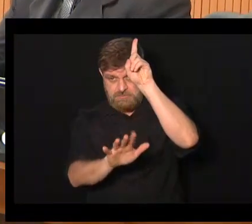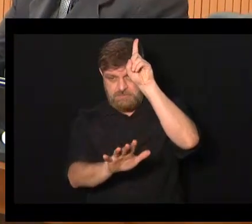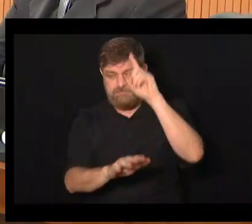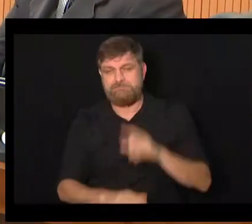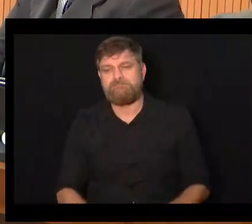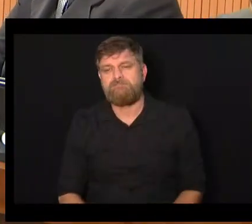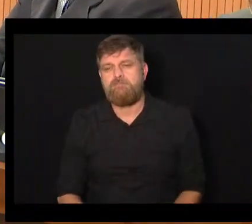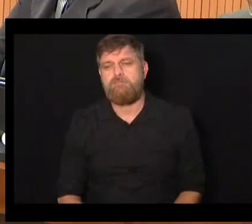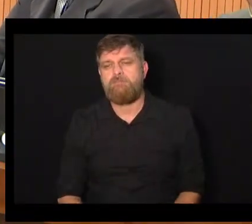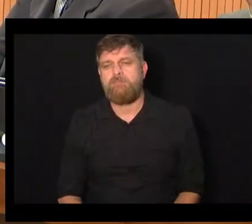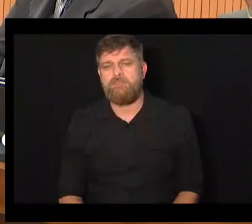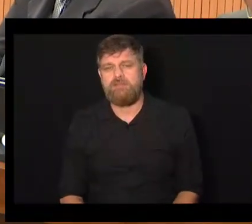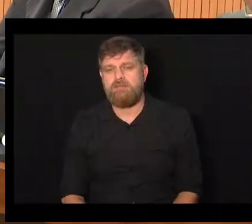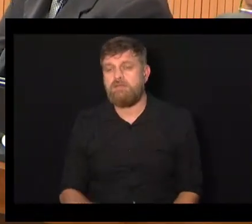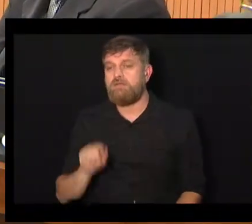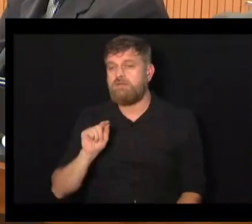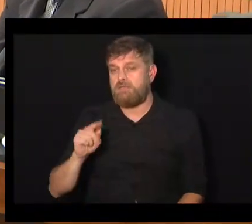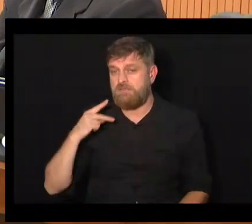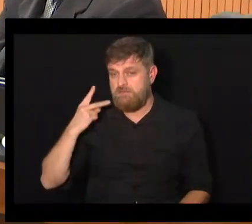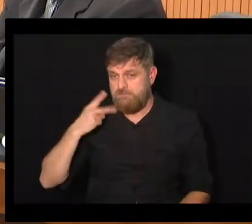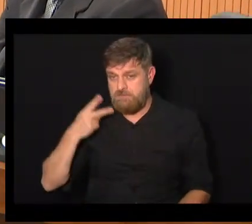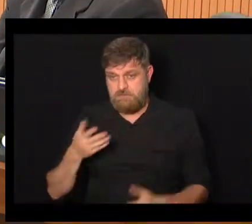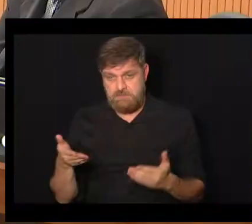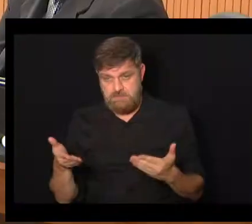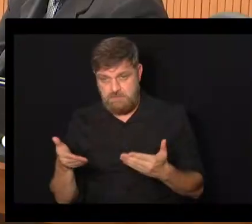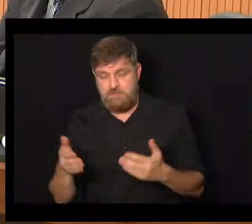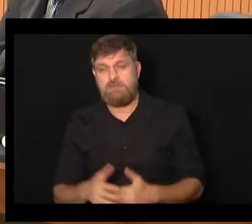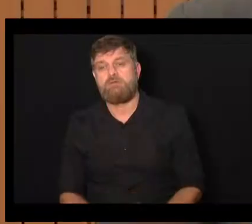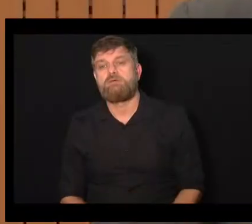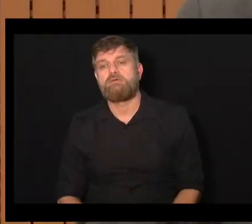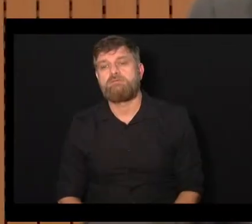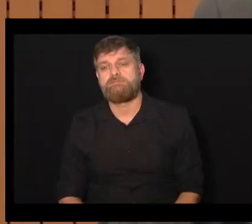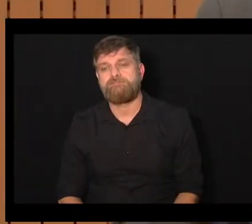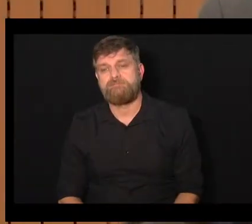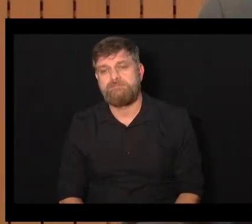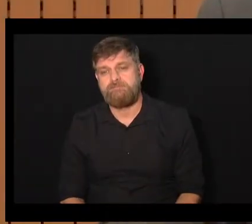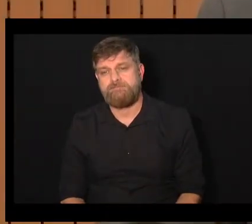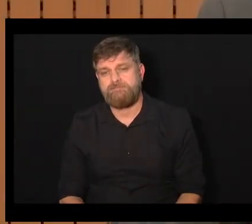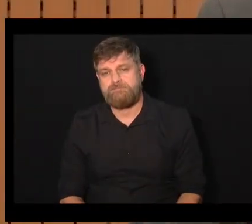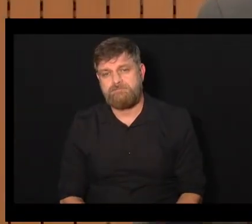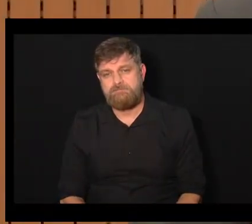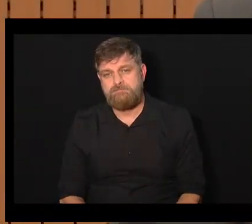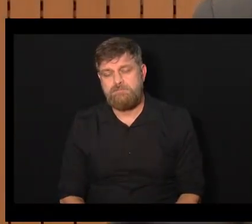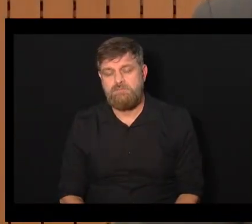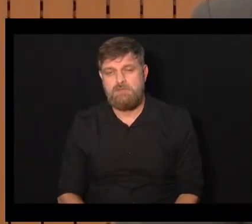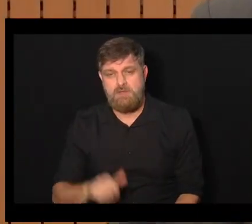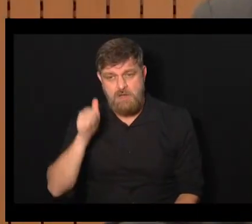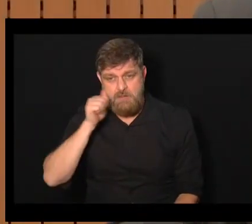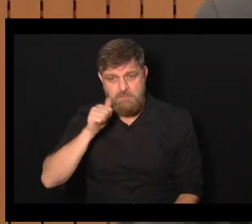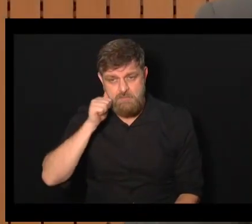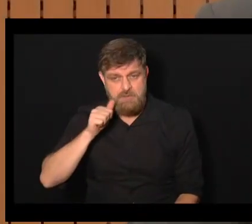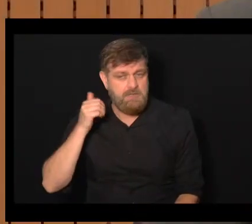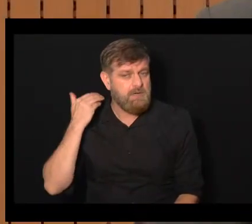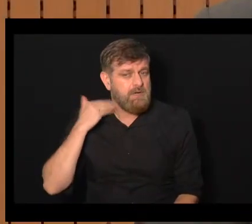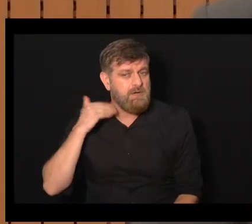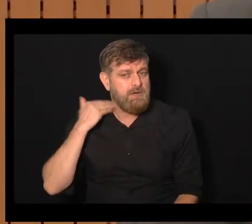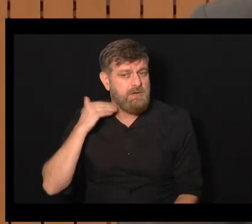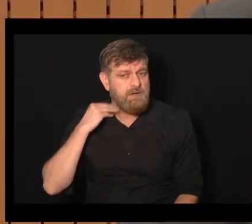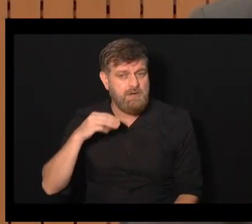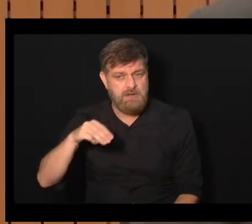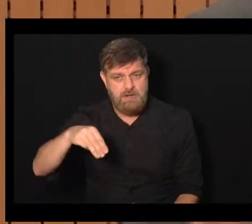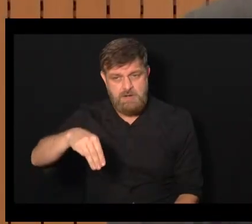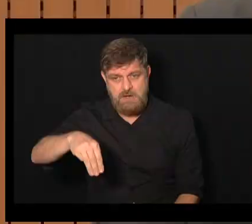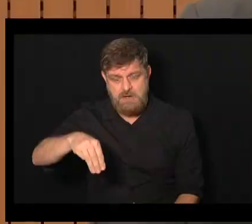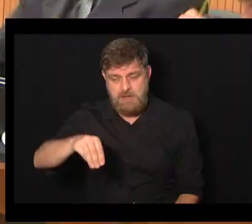Filho, próximo vereador inscrita. Próximo vereador inscrito, senhor presidente, a vereadora senhorita Mariana Conte, do